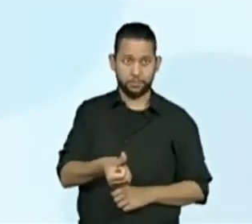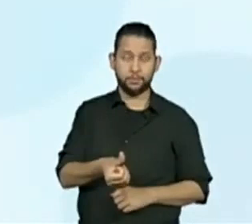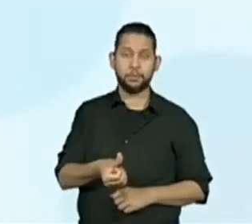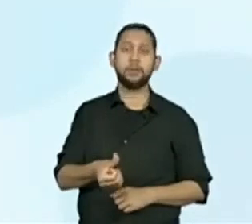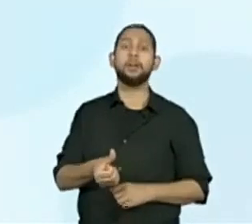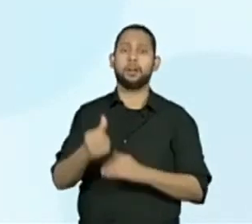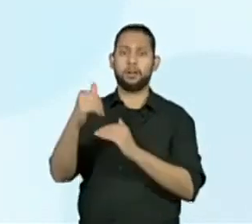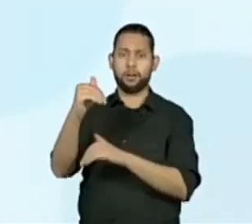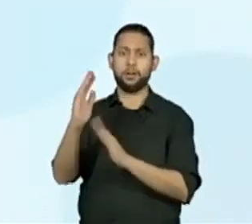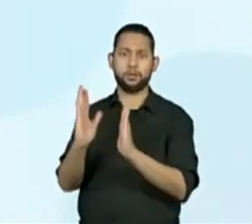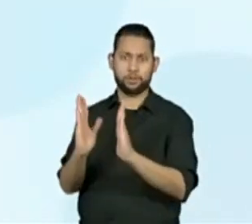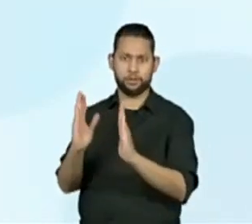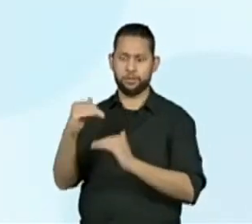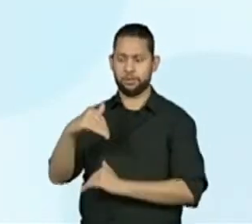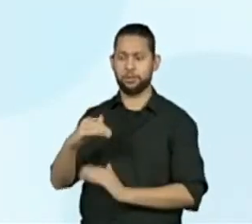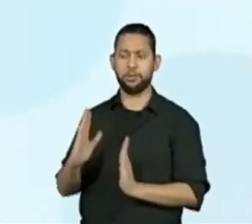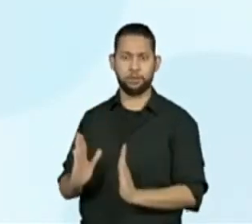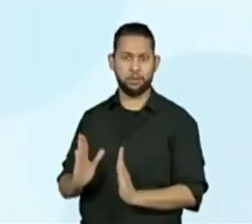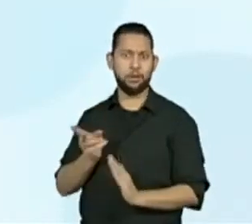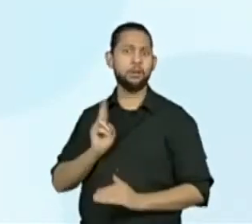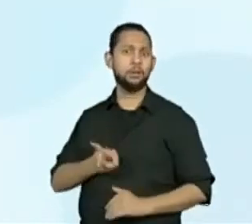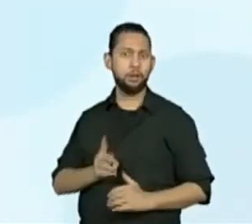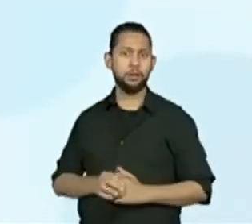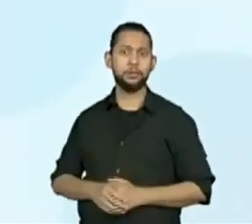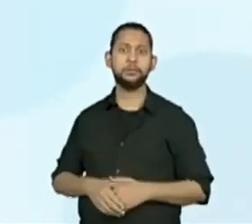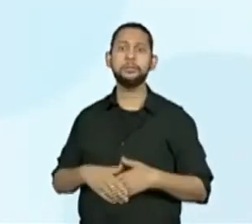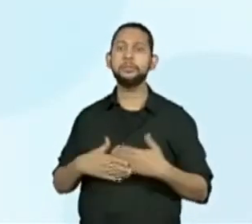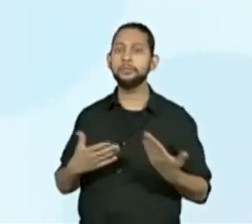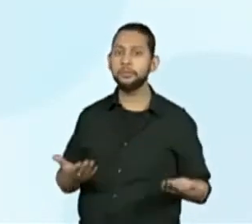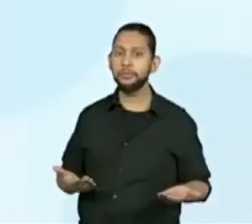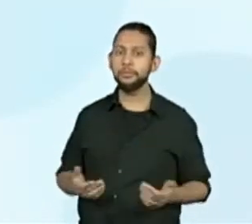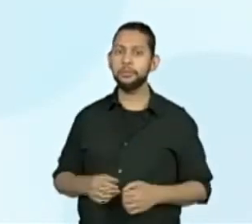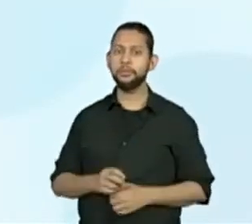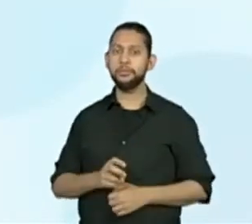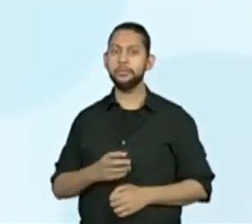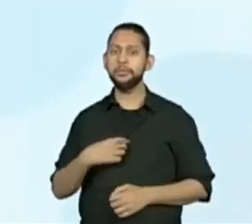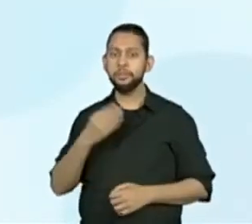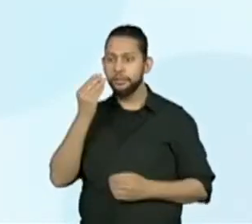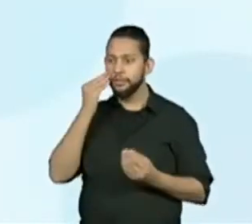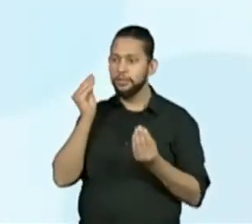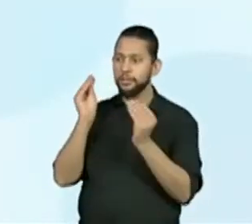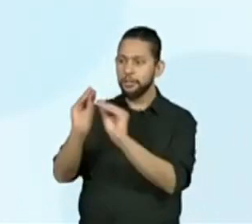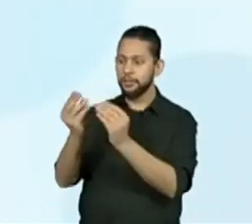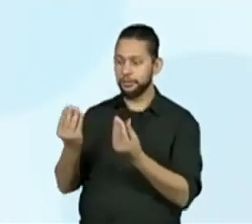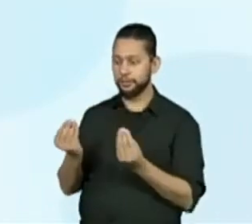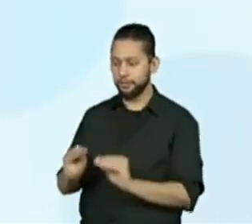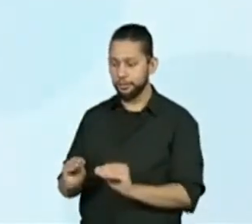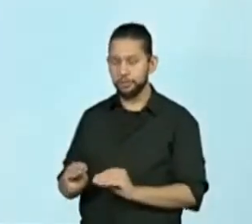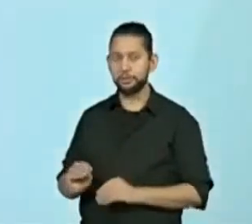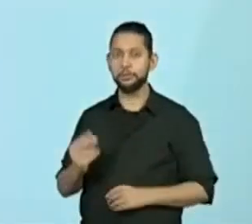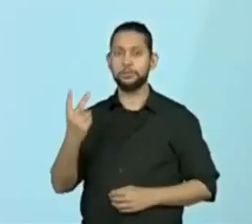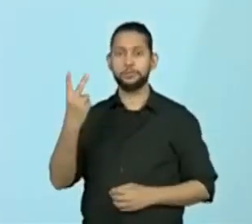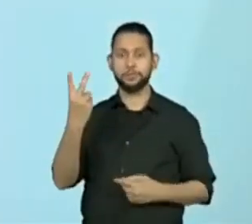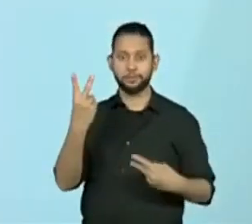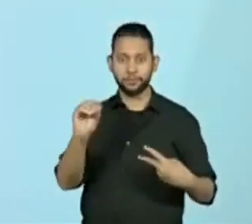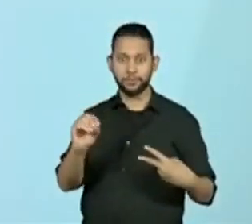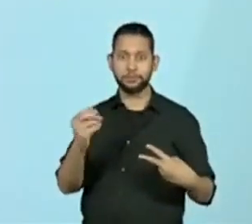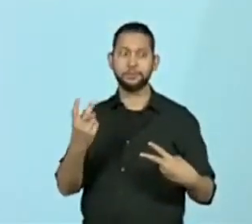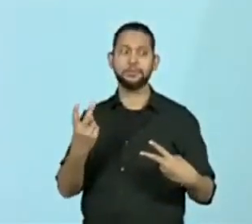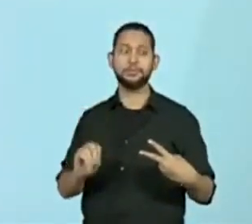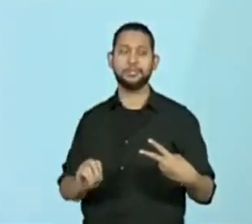as duas caixinhas eu vou jogar 20:20 pode